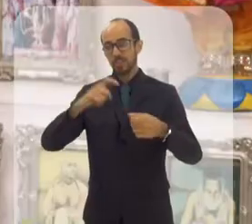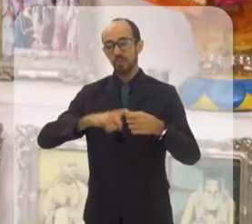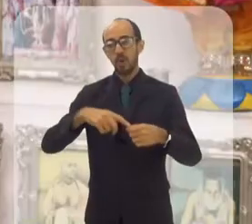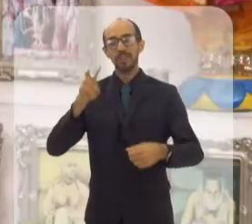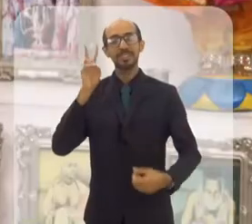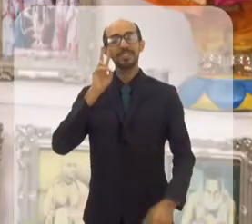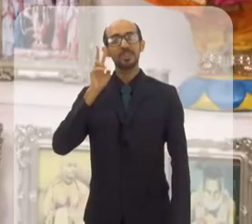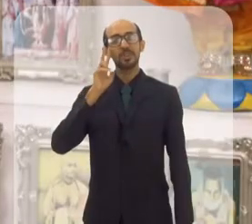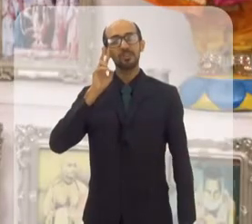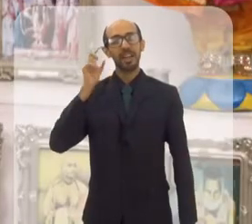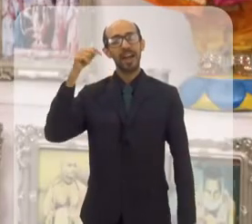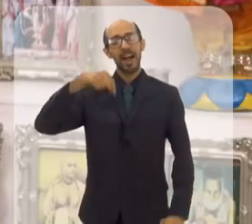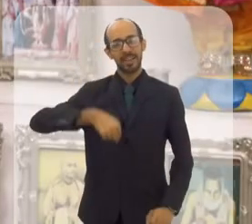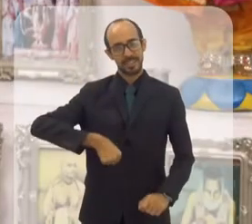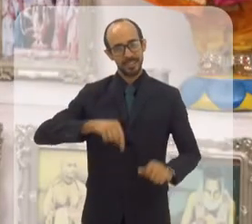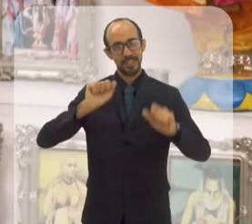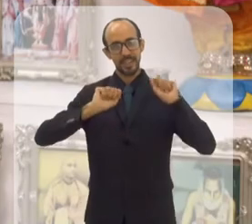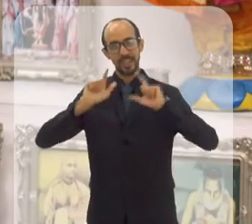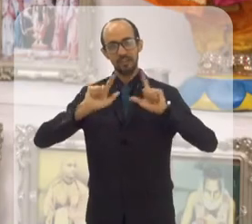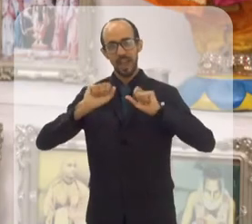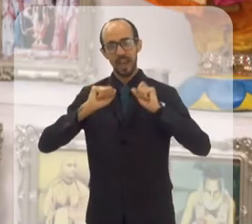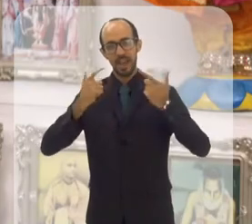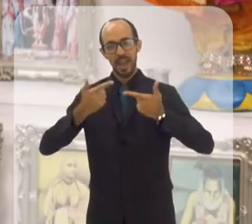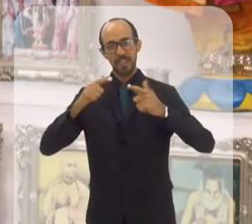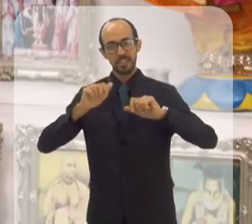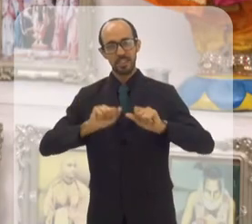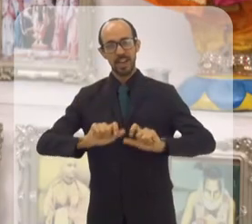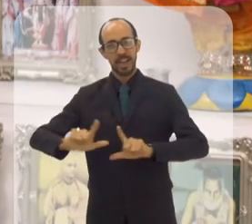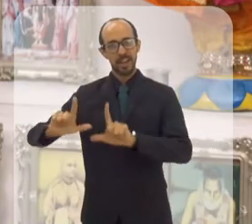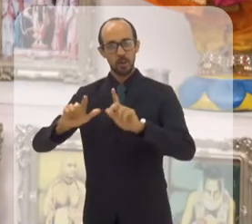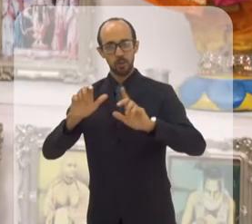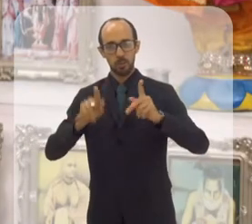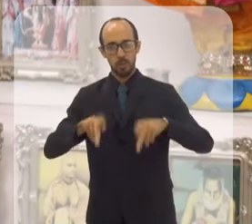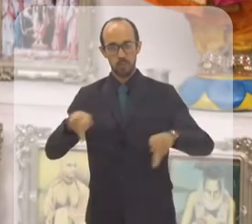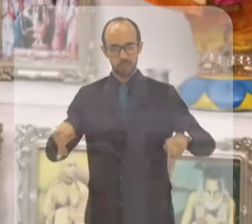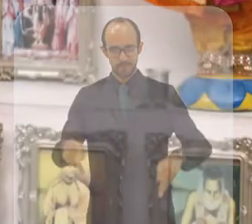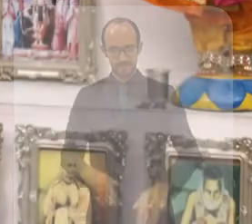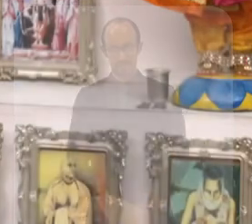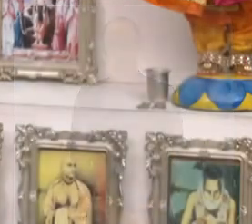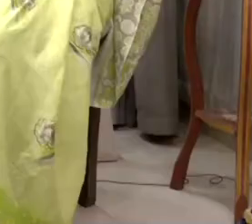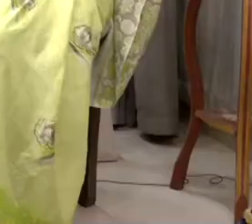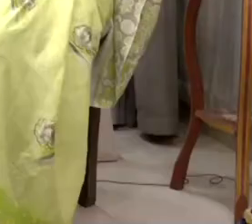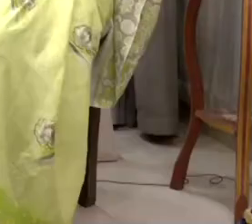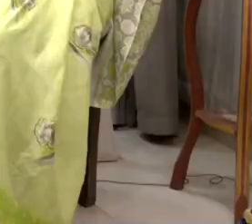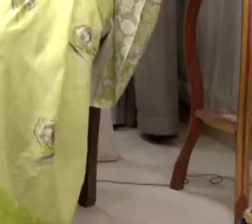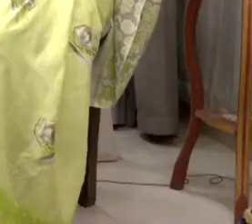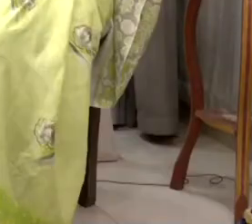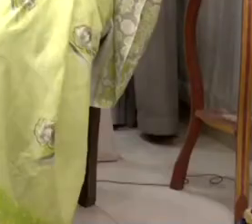e voltamos na próxima segunda-feira aqui na TV Alerj. O canal do povo.